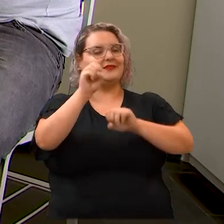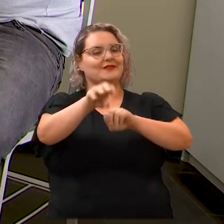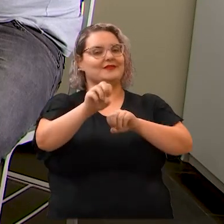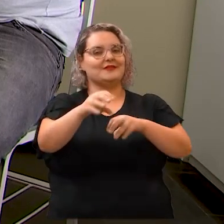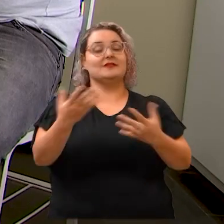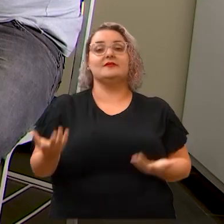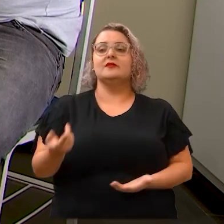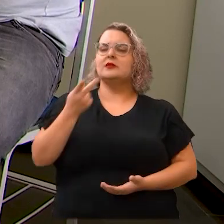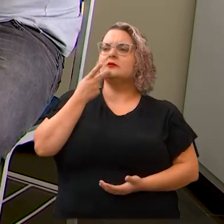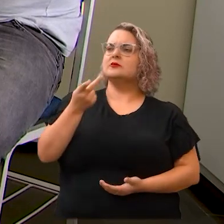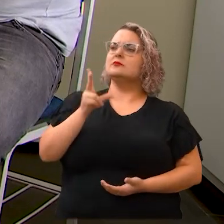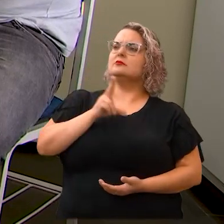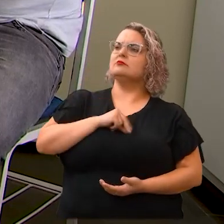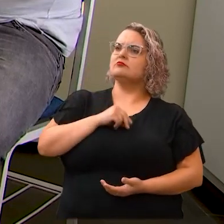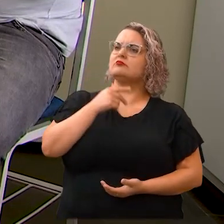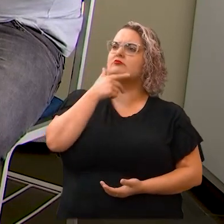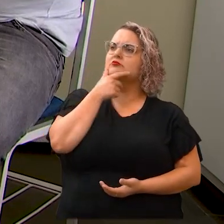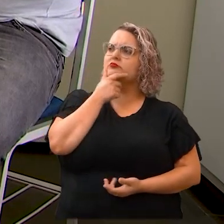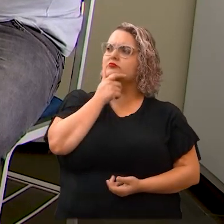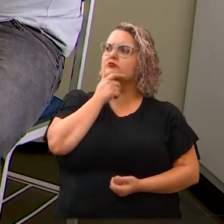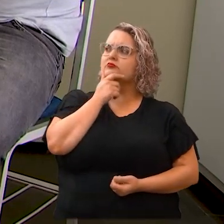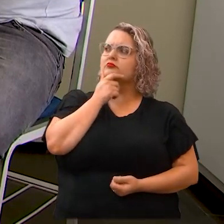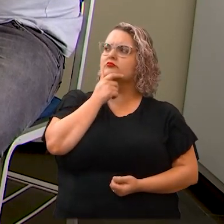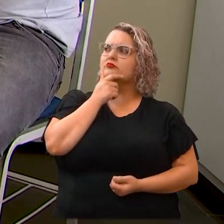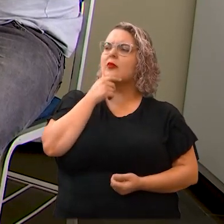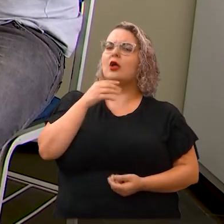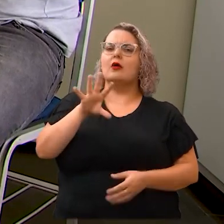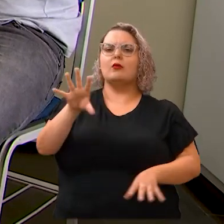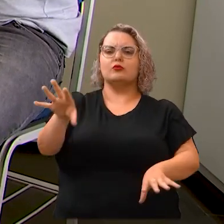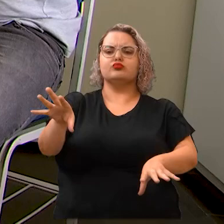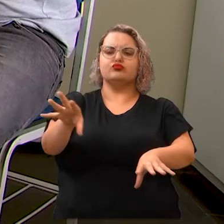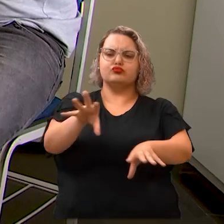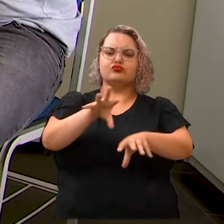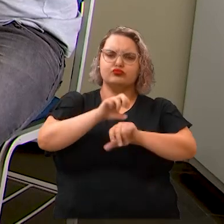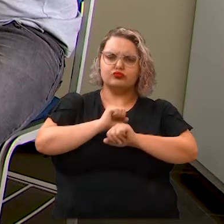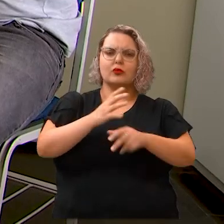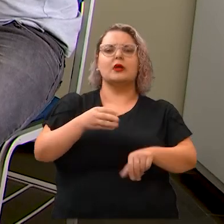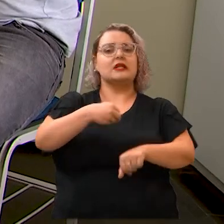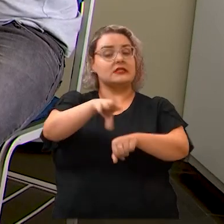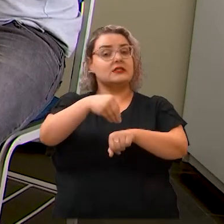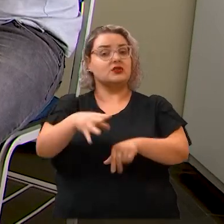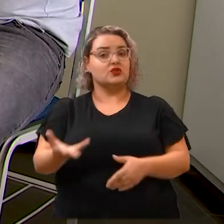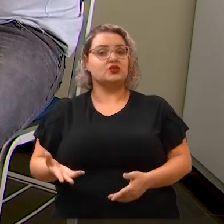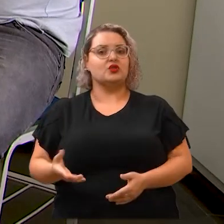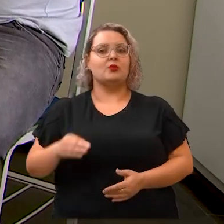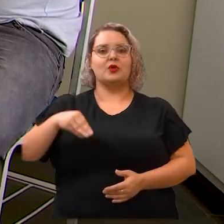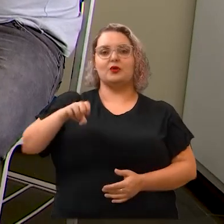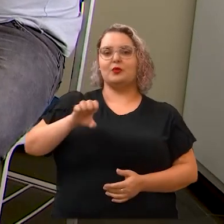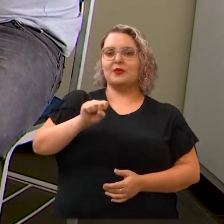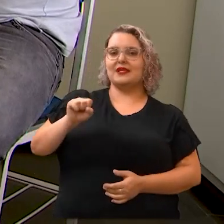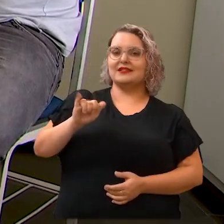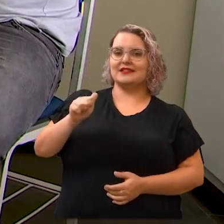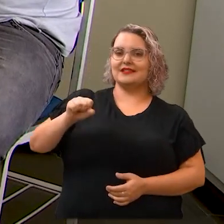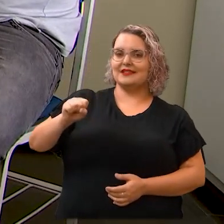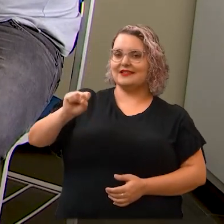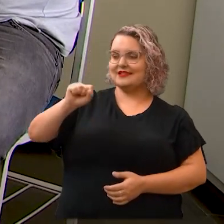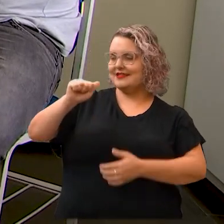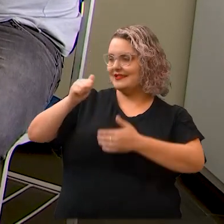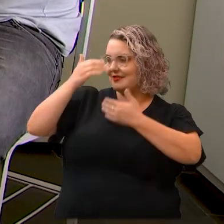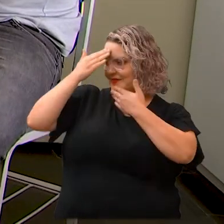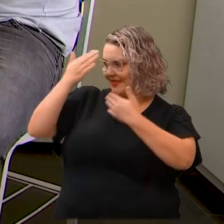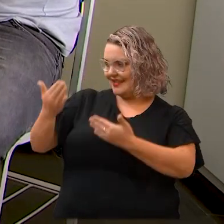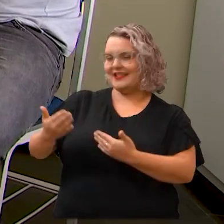o quadro de olho na educação falando Puxa vida vou armazenar todas essas dicas aí passadas pelo Messias